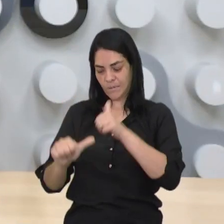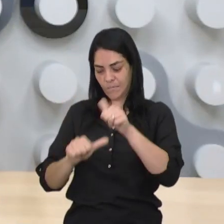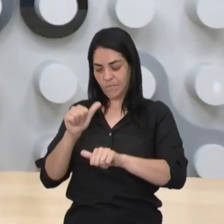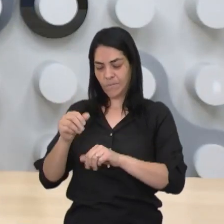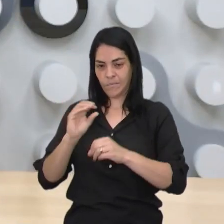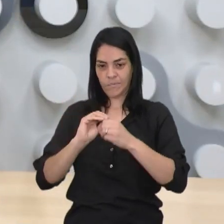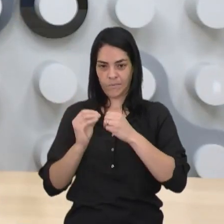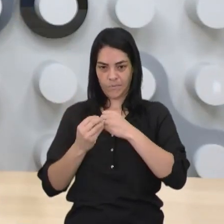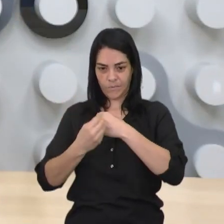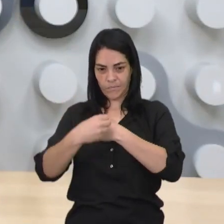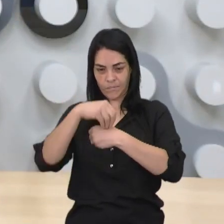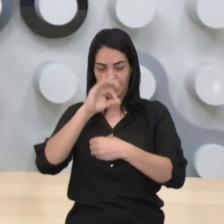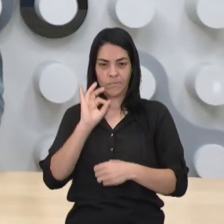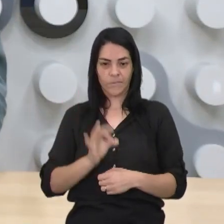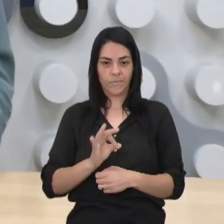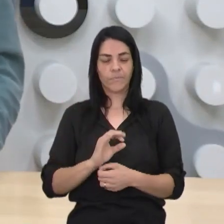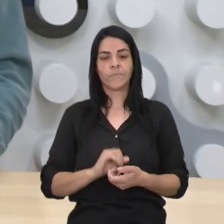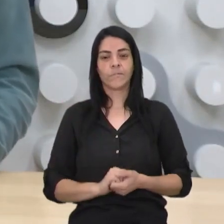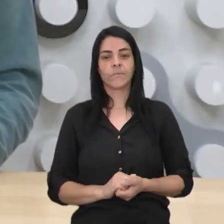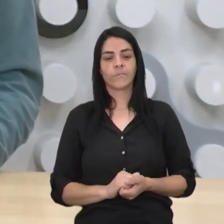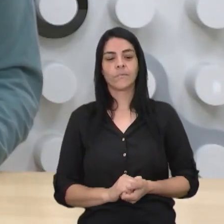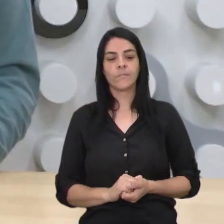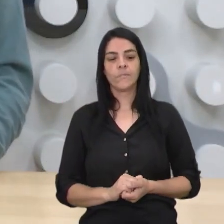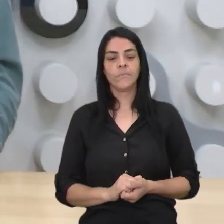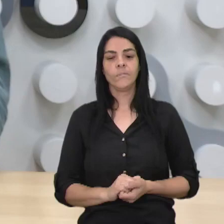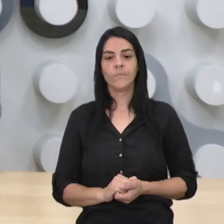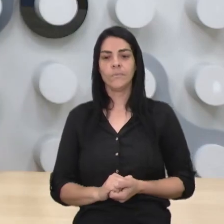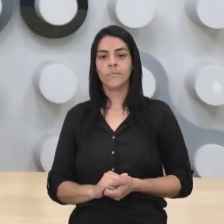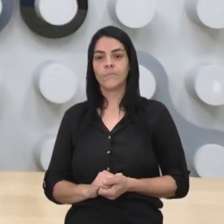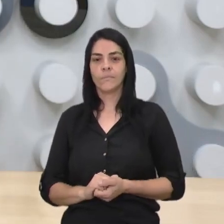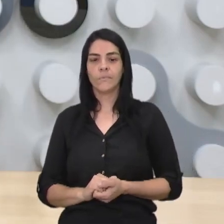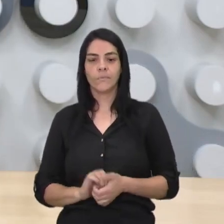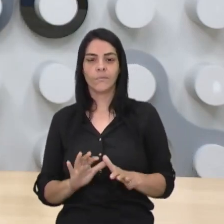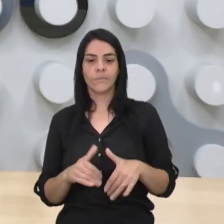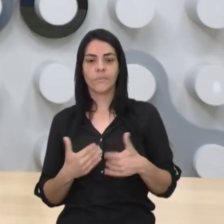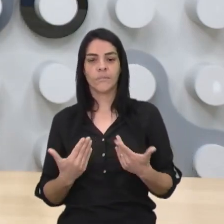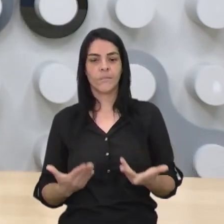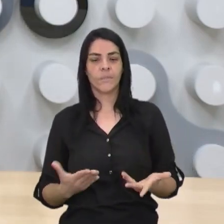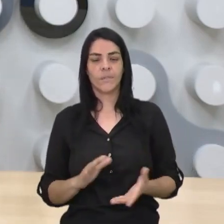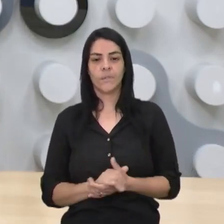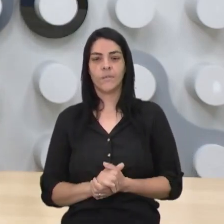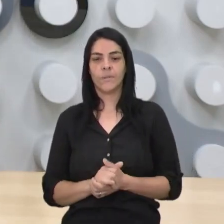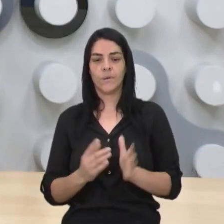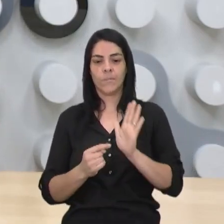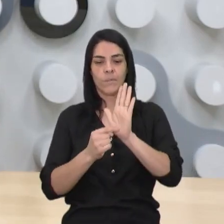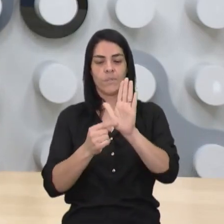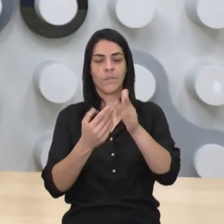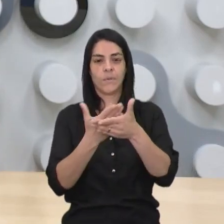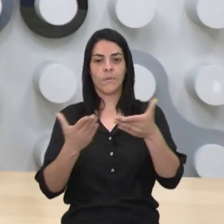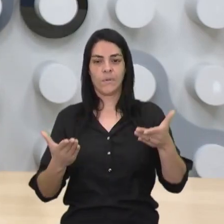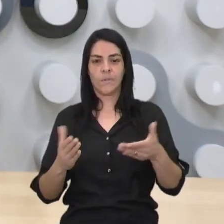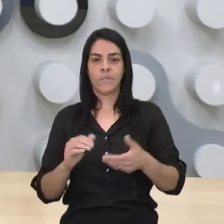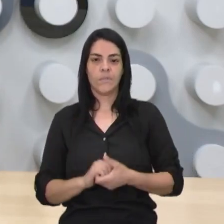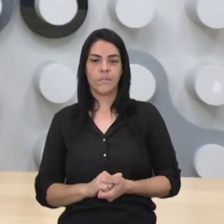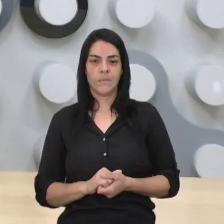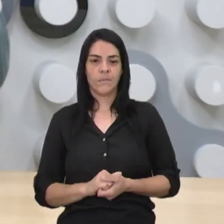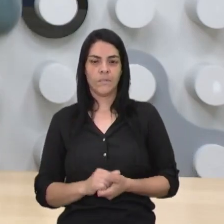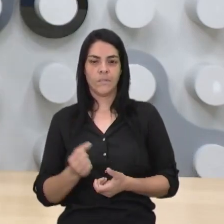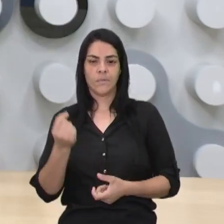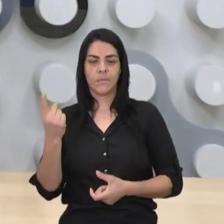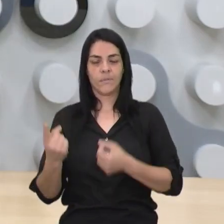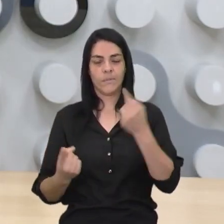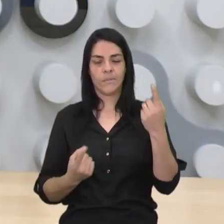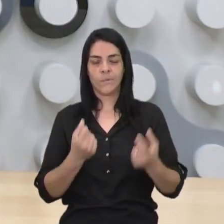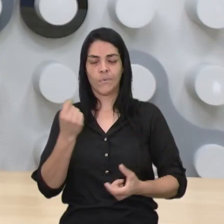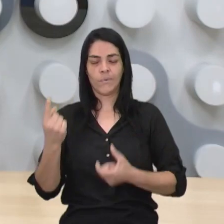certo? Bom, então, tendo essa retomada aí, eu trouxe para vocês depois algumas